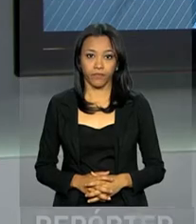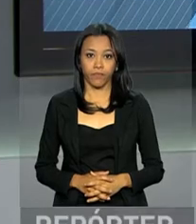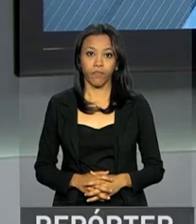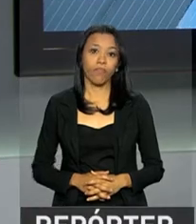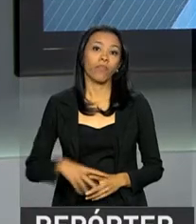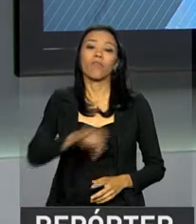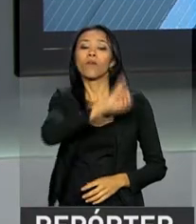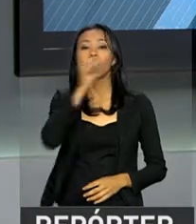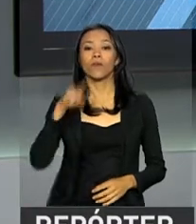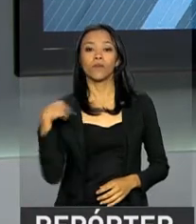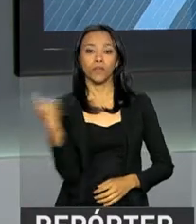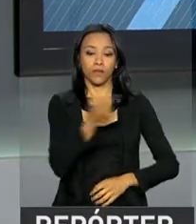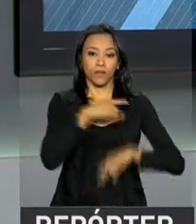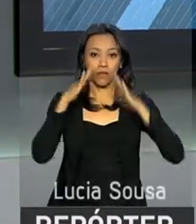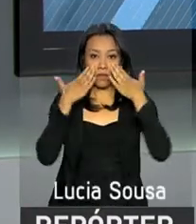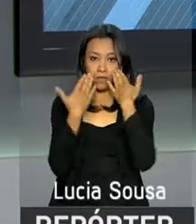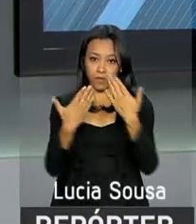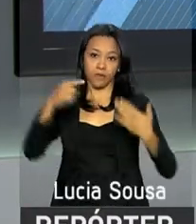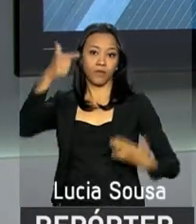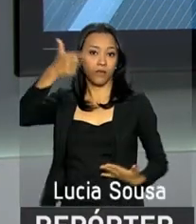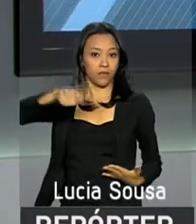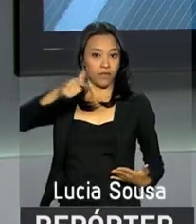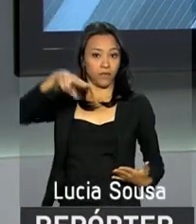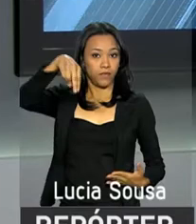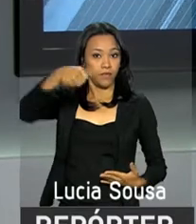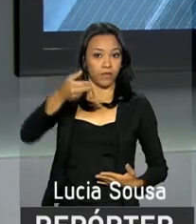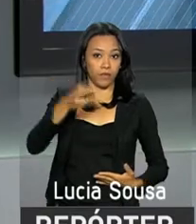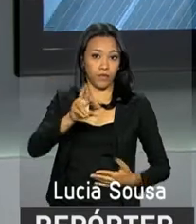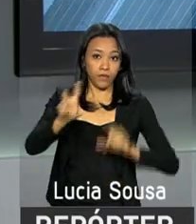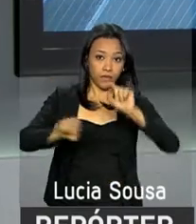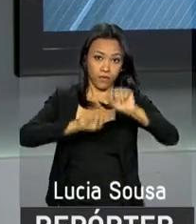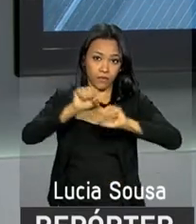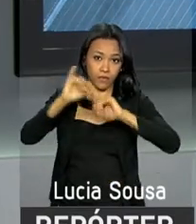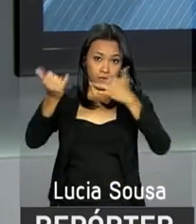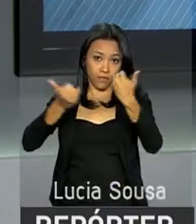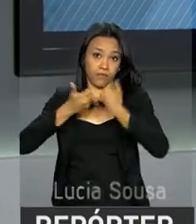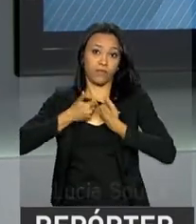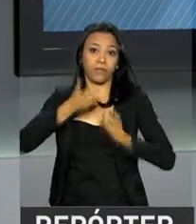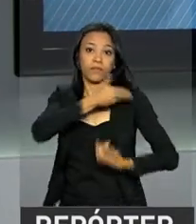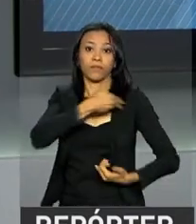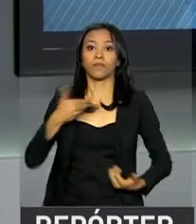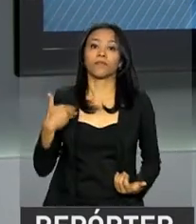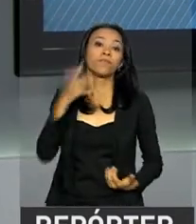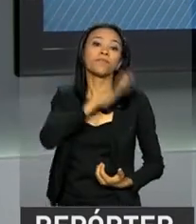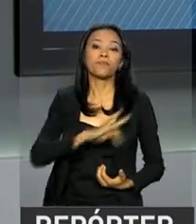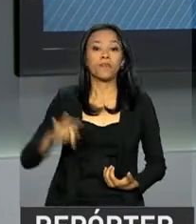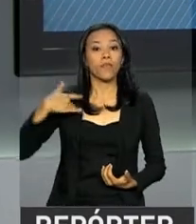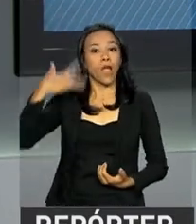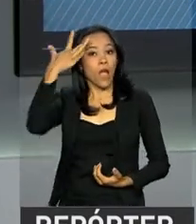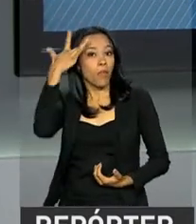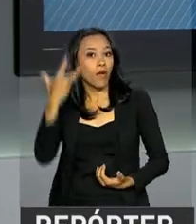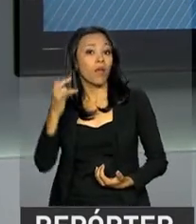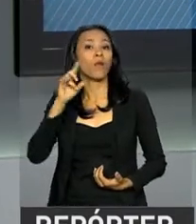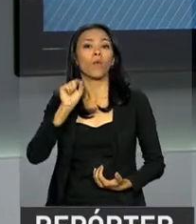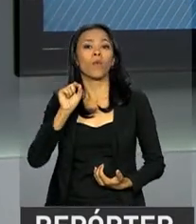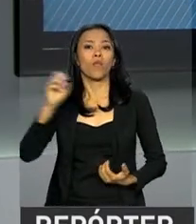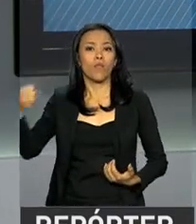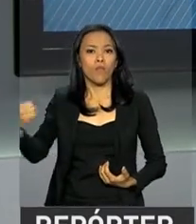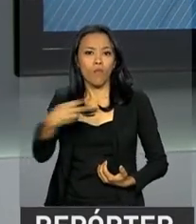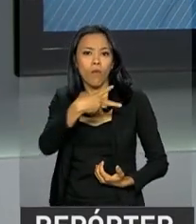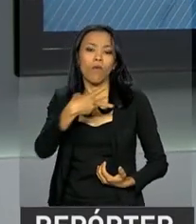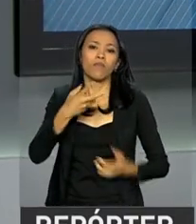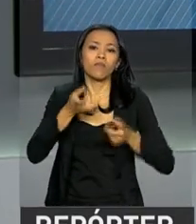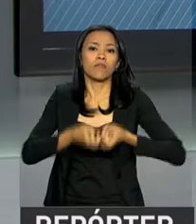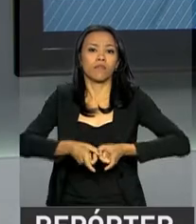olá estamos de volta com repórter br as notícias do governo federal amanhã serão realizados novos leilões para